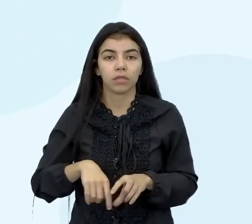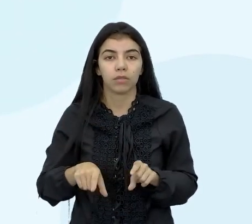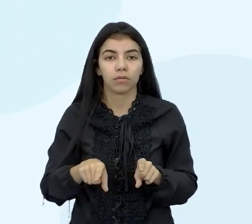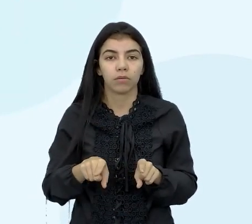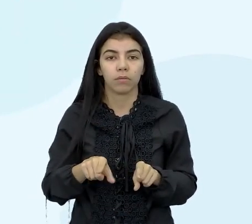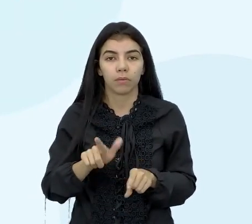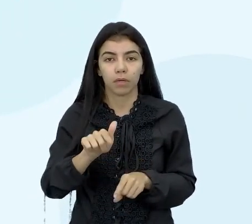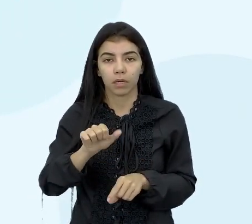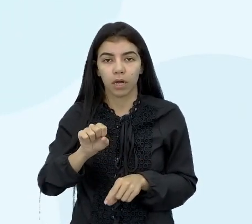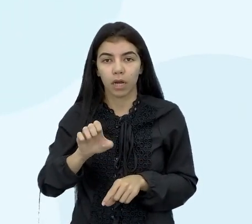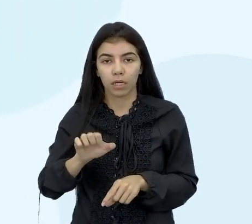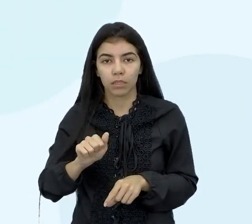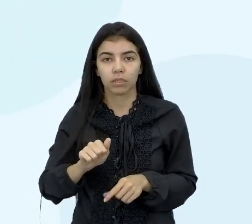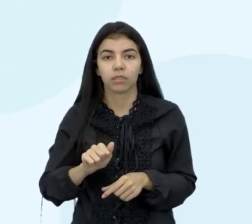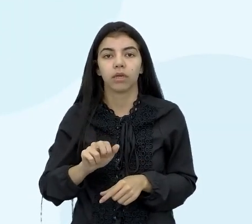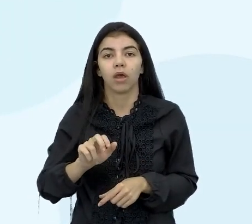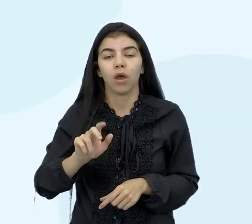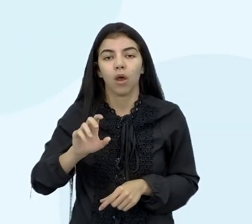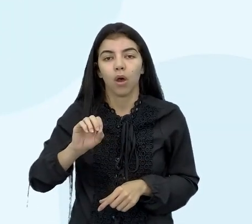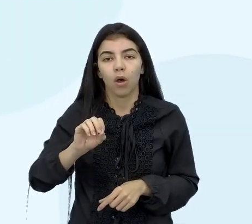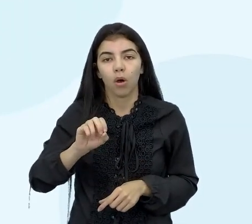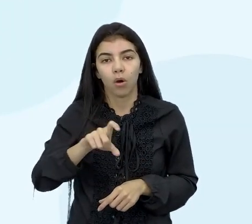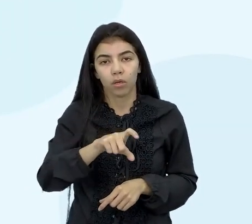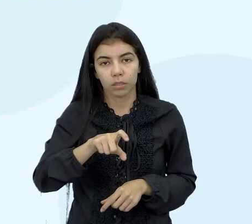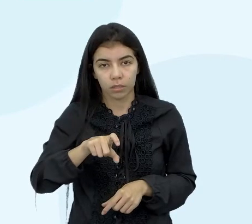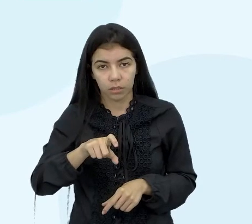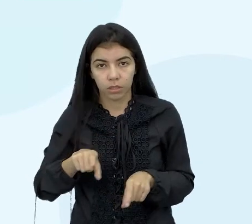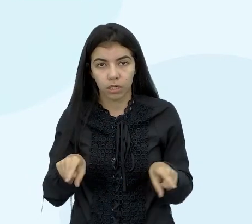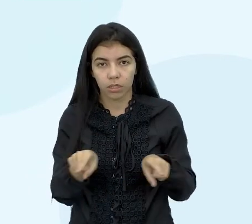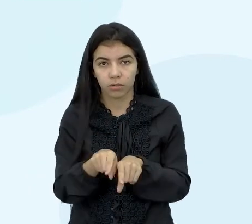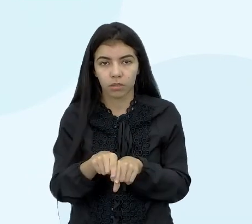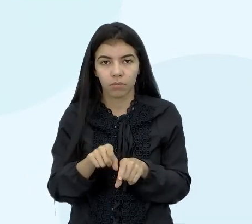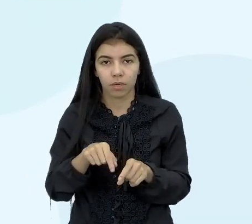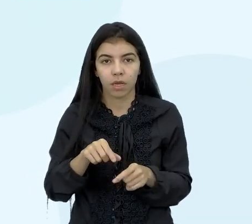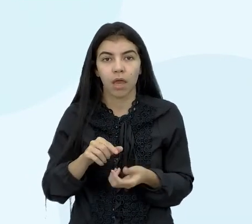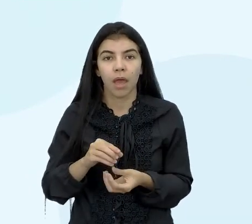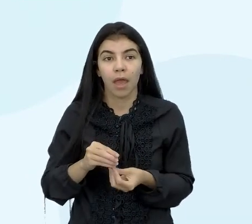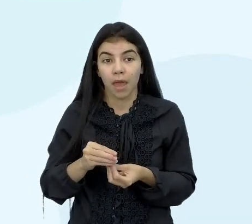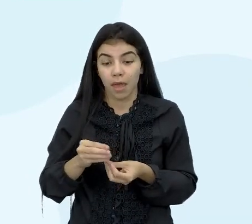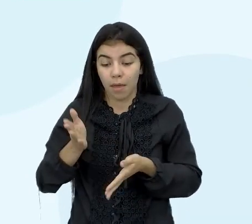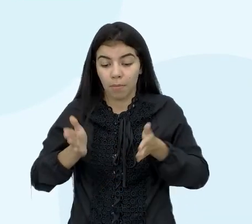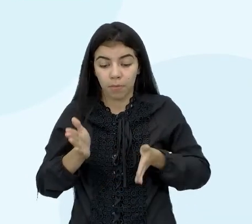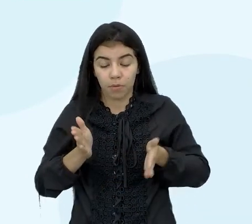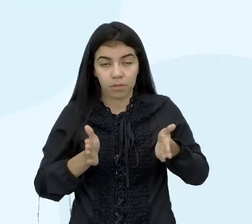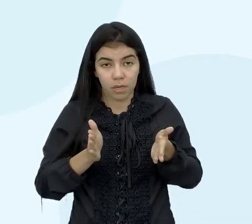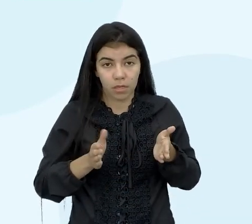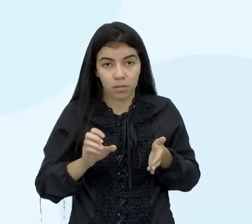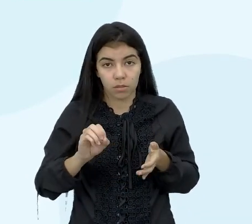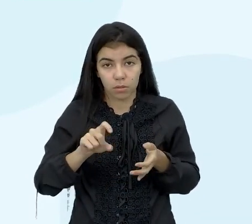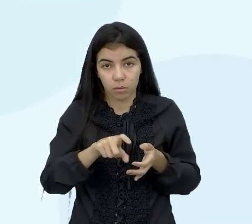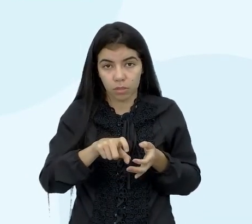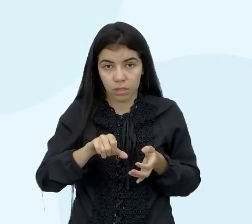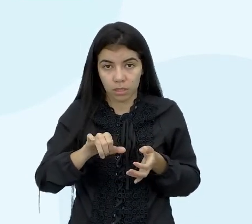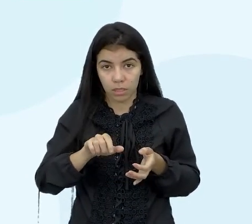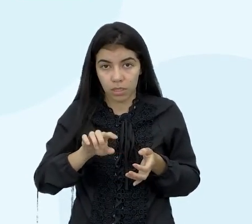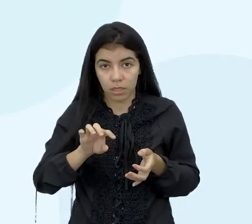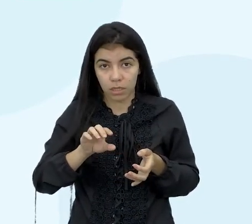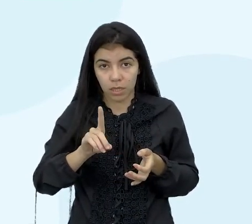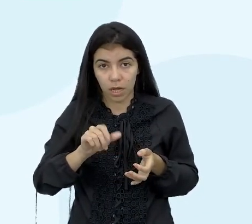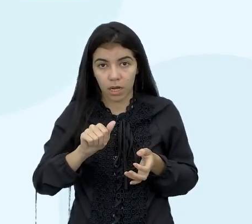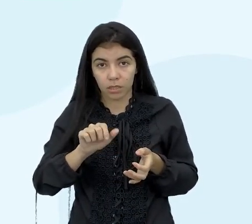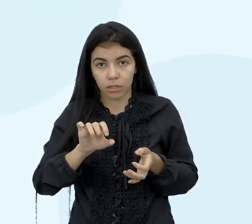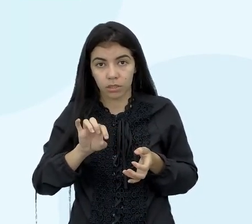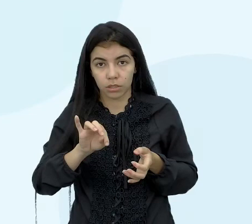tem gases como oxigênio entrando, você pode ter processos oxidativos ali, onde as reações vão se